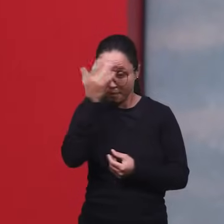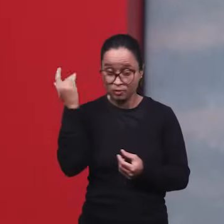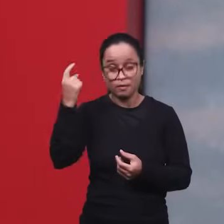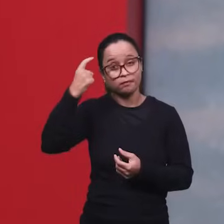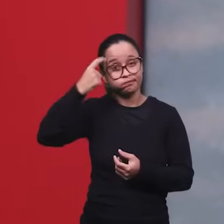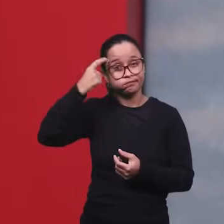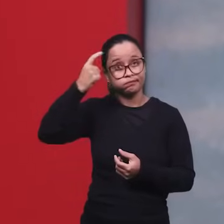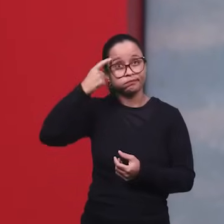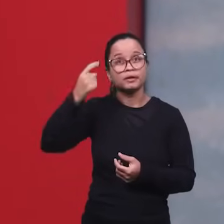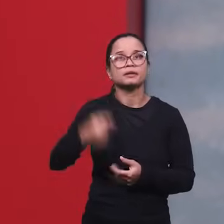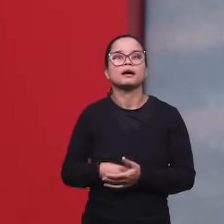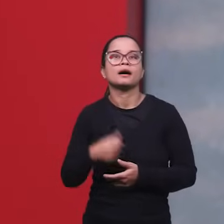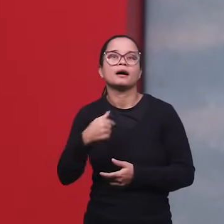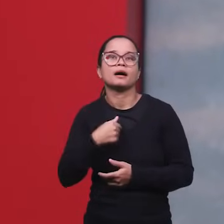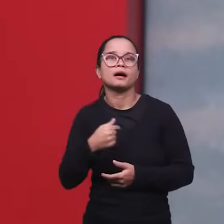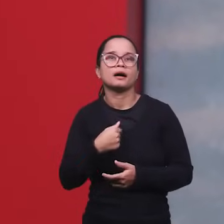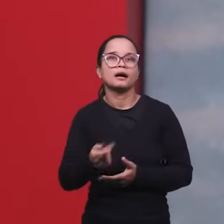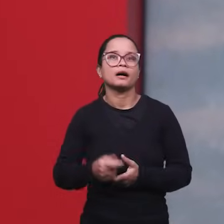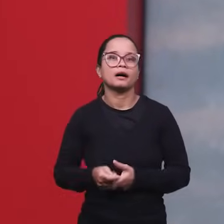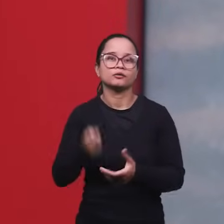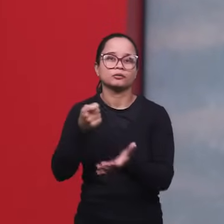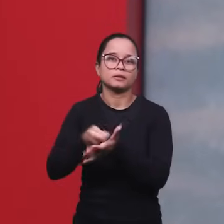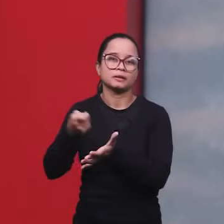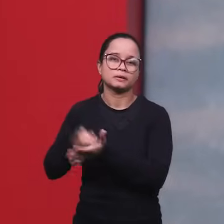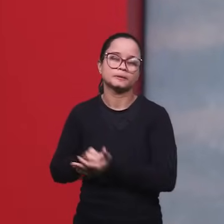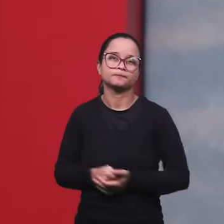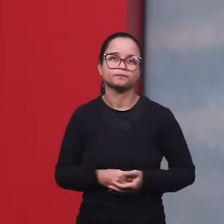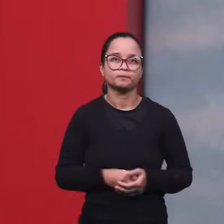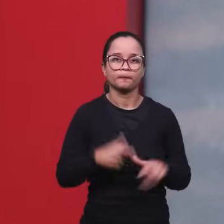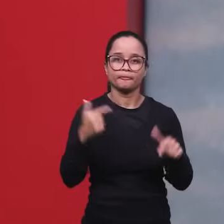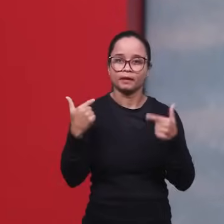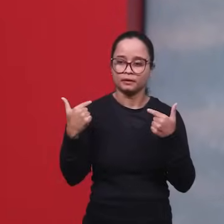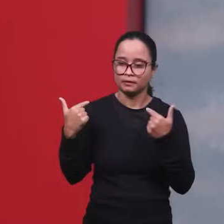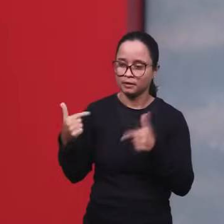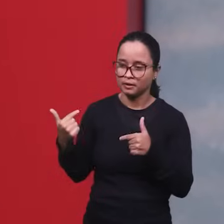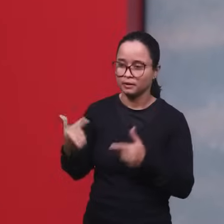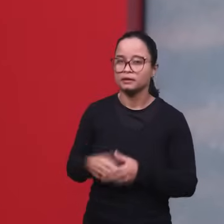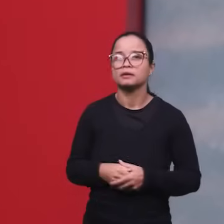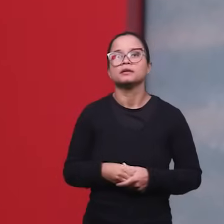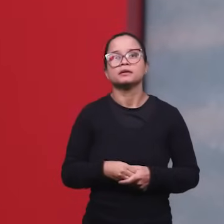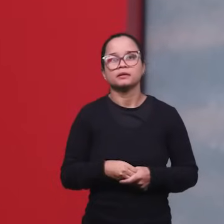pessoas pensam que, eu estou contribuindo, eu estou